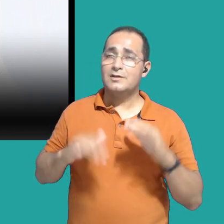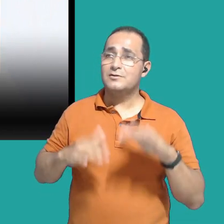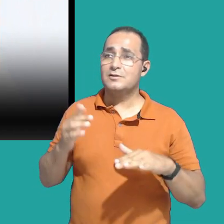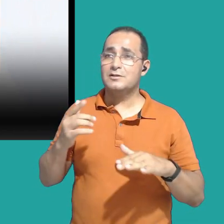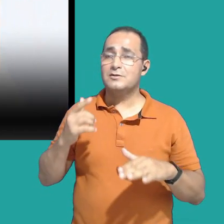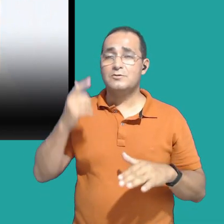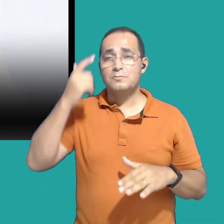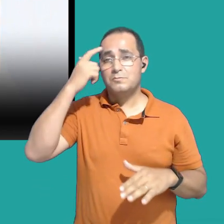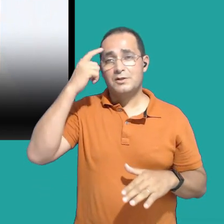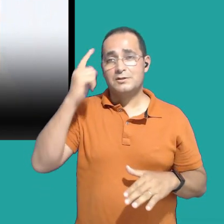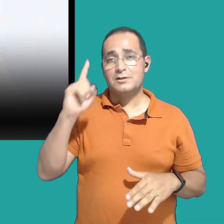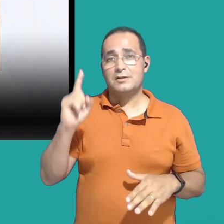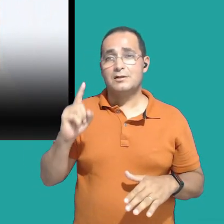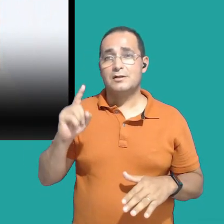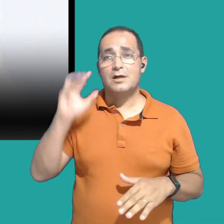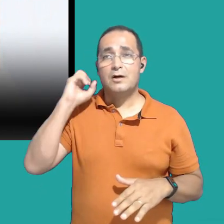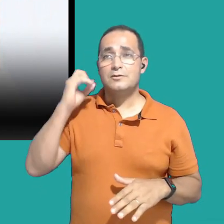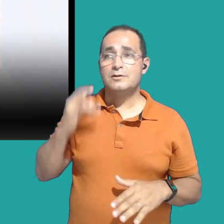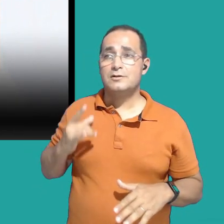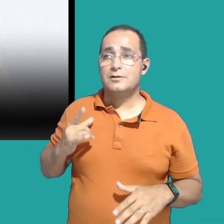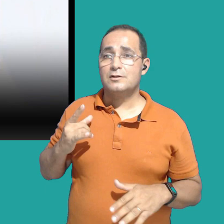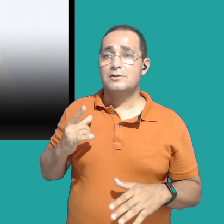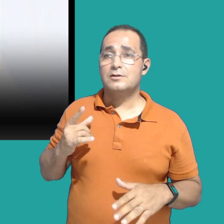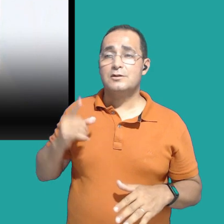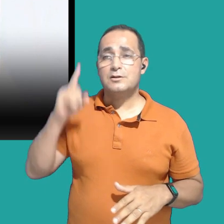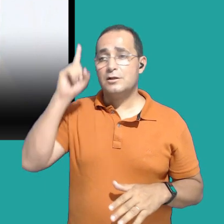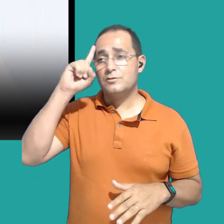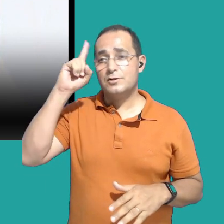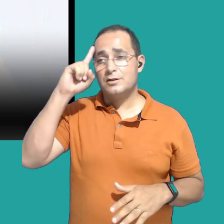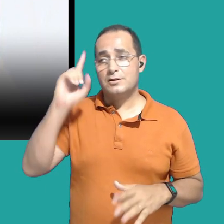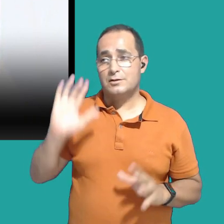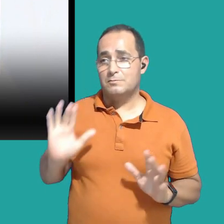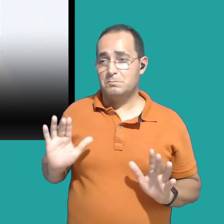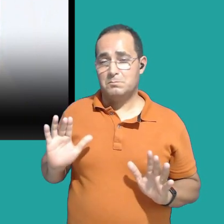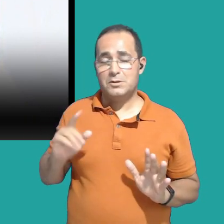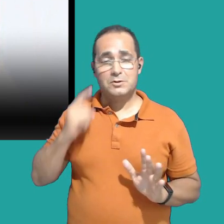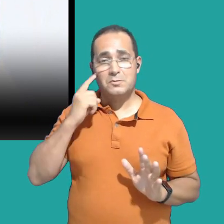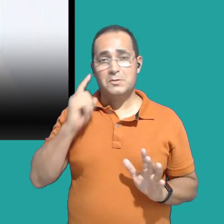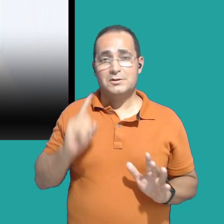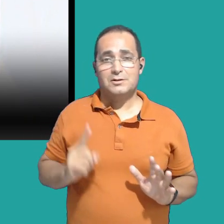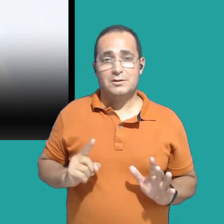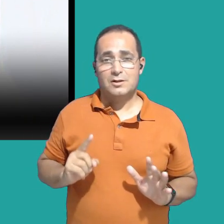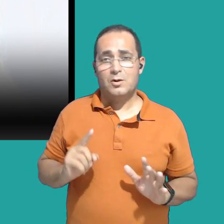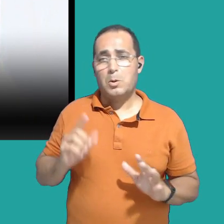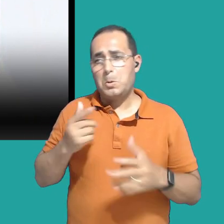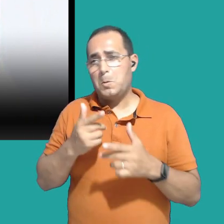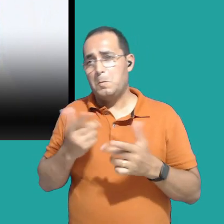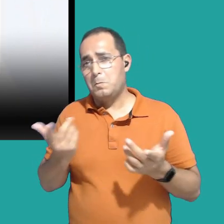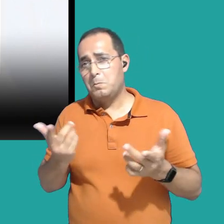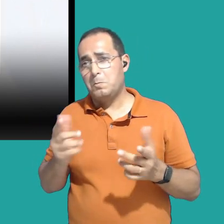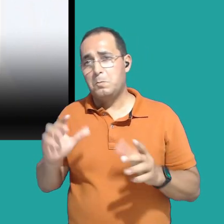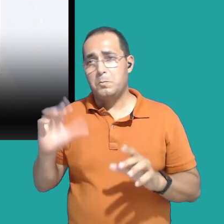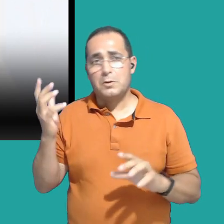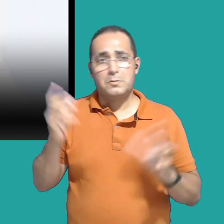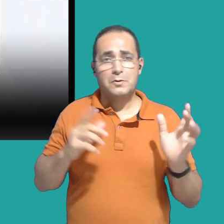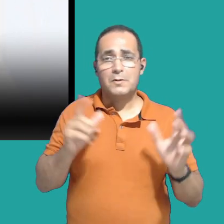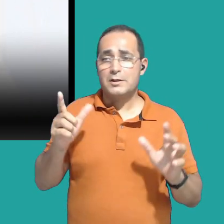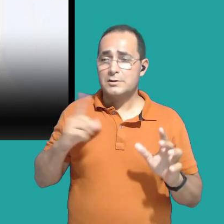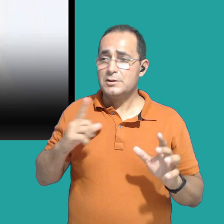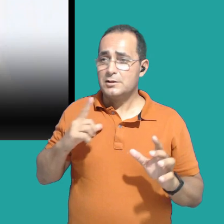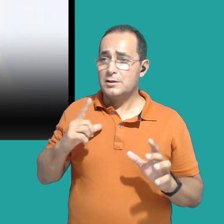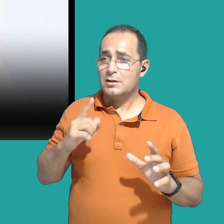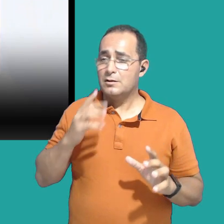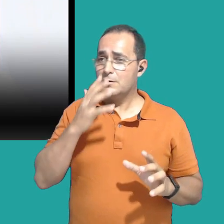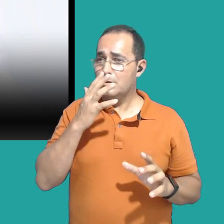interessante, assim, o quanto, às vezes, a gente não pensa que a descrição está no cotidiano, sabe? Ou